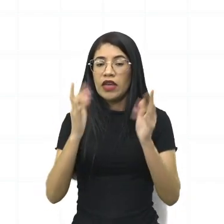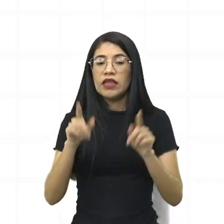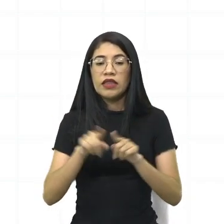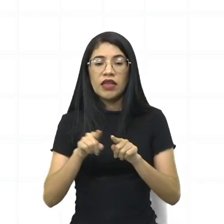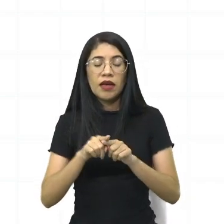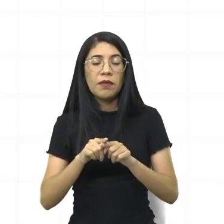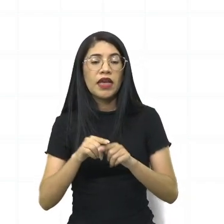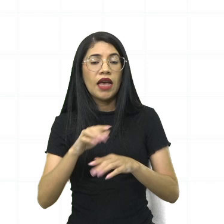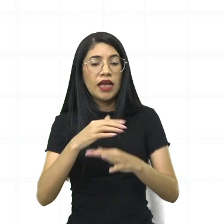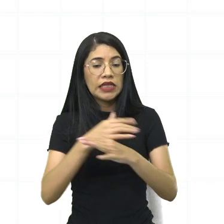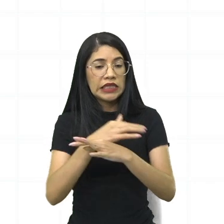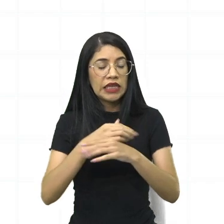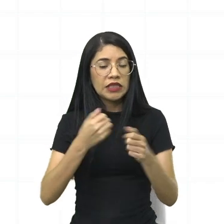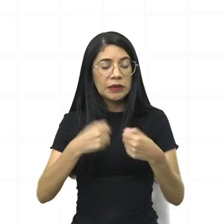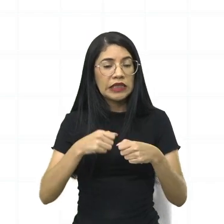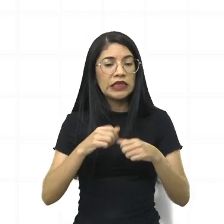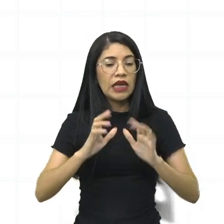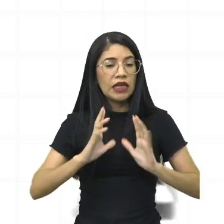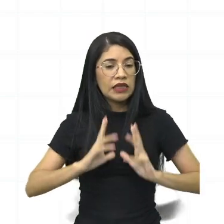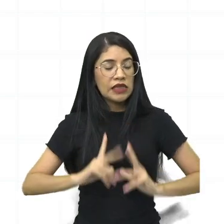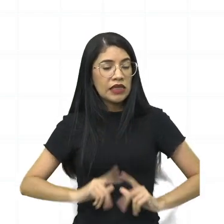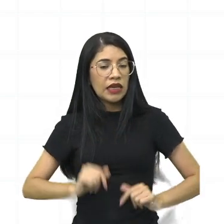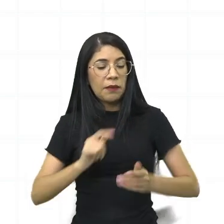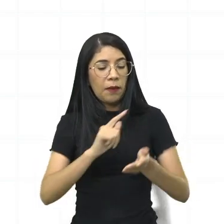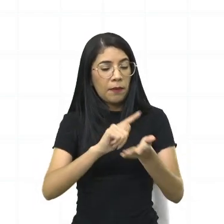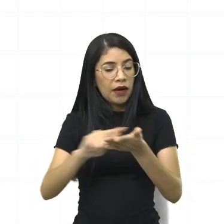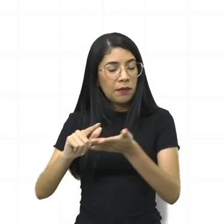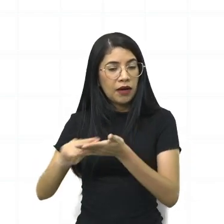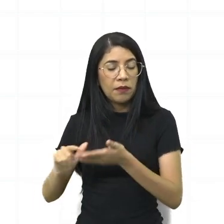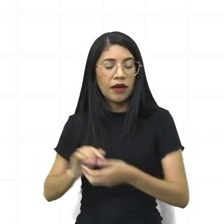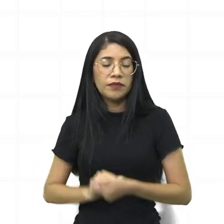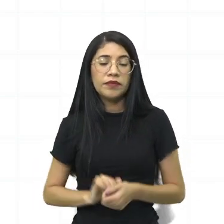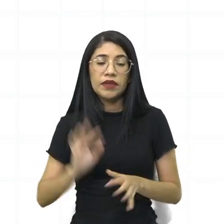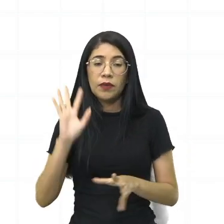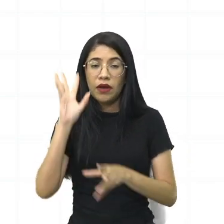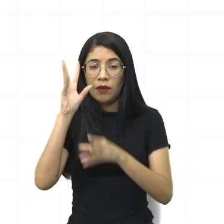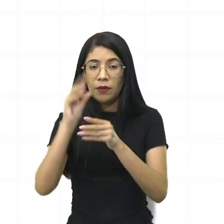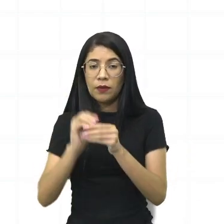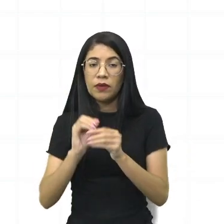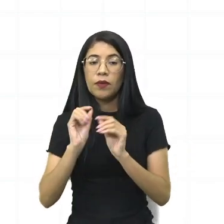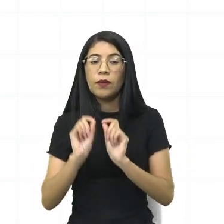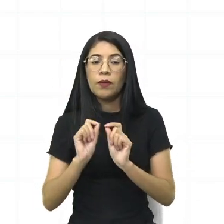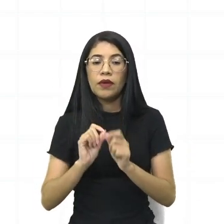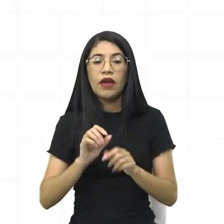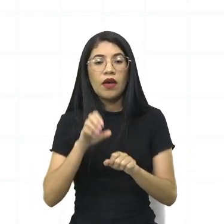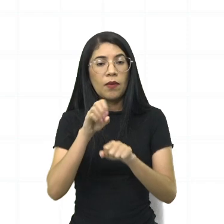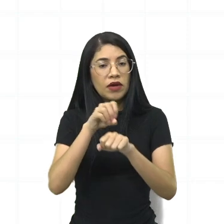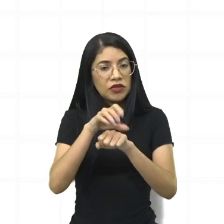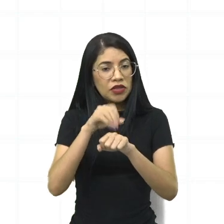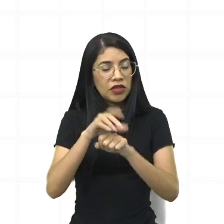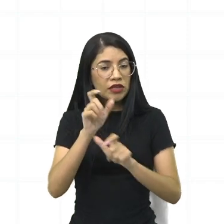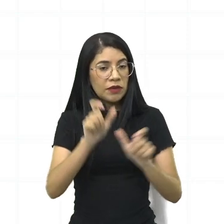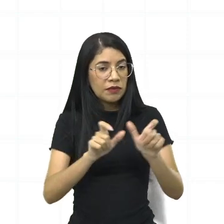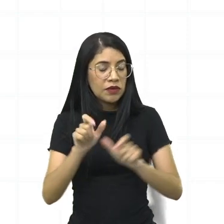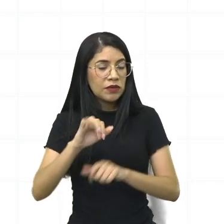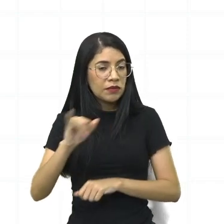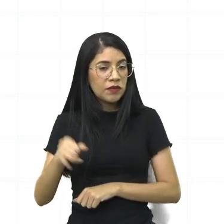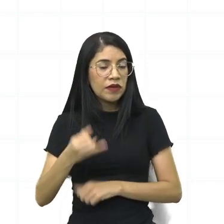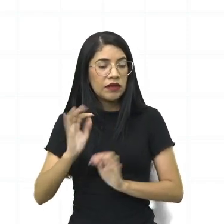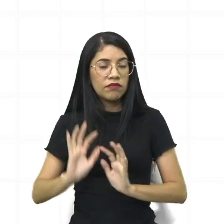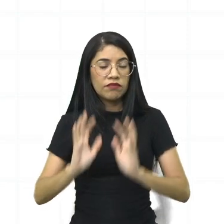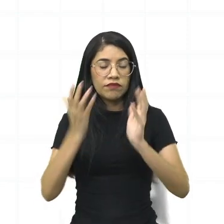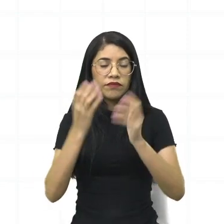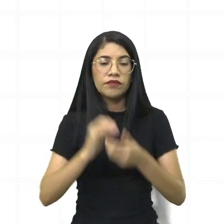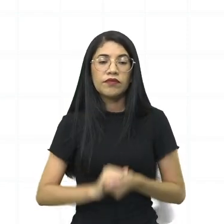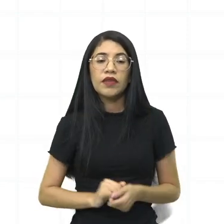cidade limpa, né? Nós tivemos ali, então, como conclusão dessa resenha, essas recomendações. E aí nós temos